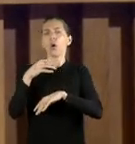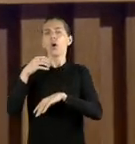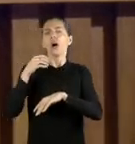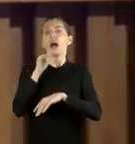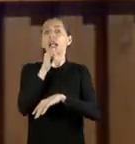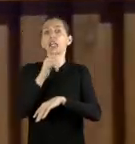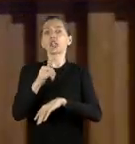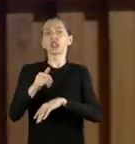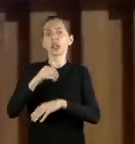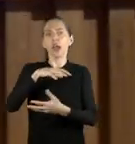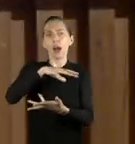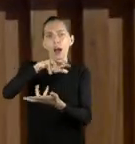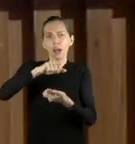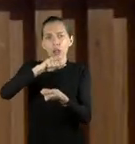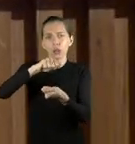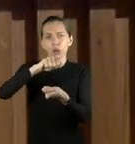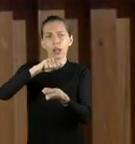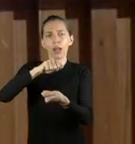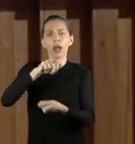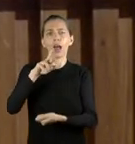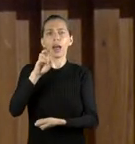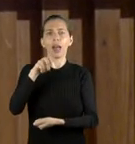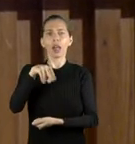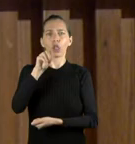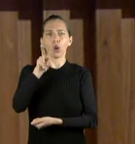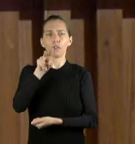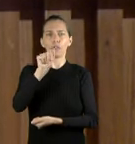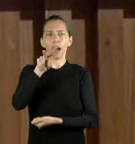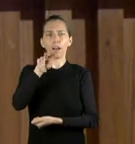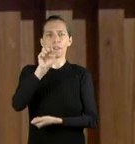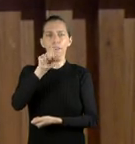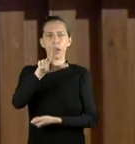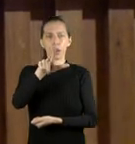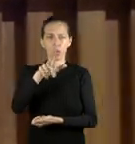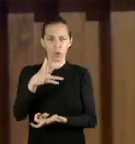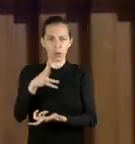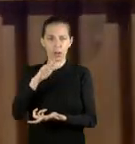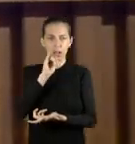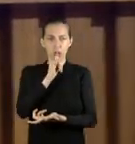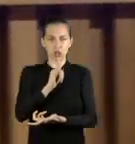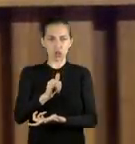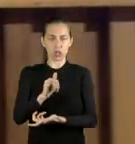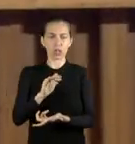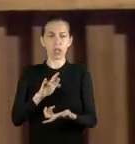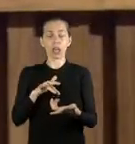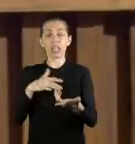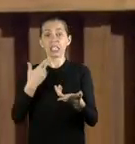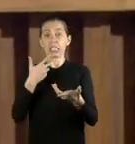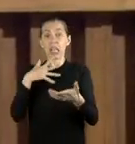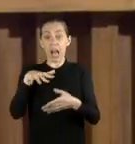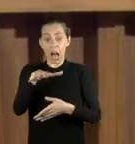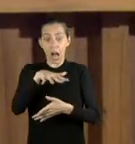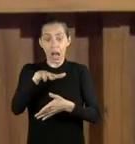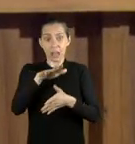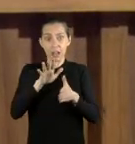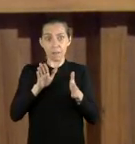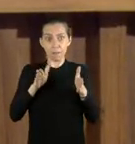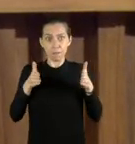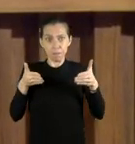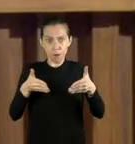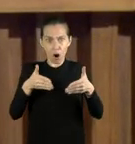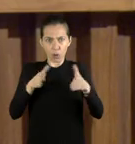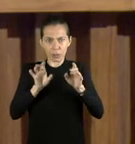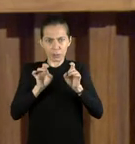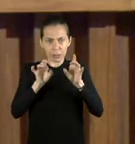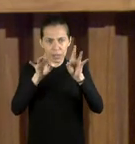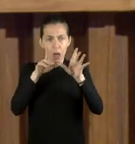renovável. Agora, eu entendo assim, se for uma área específica que ele quer começar a investir, no sentido assim,